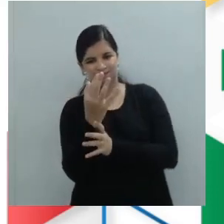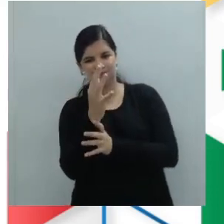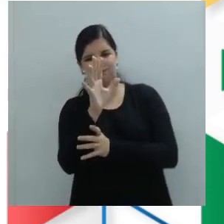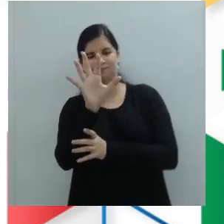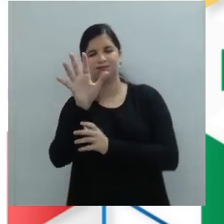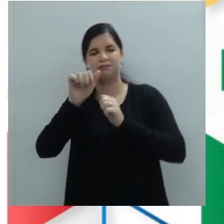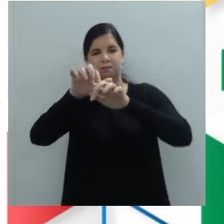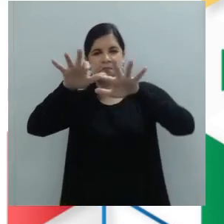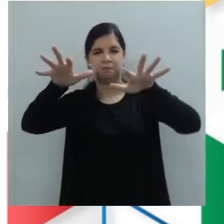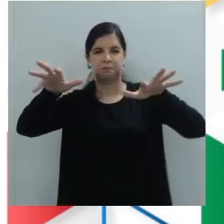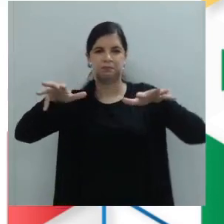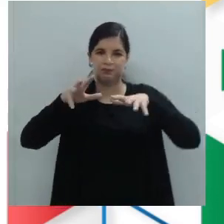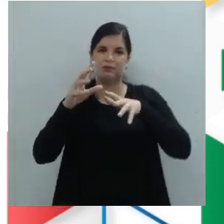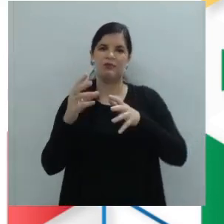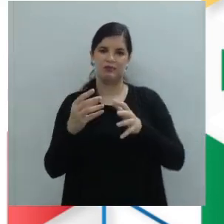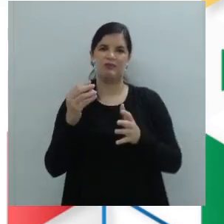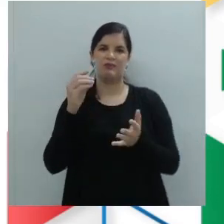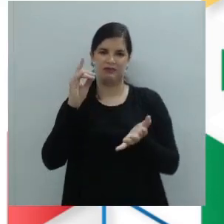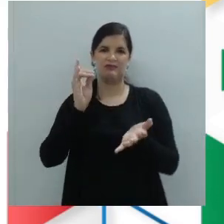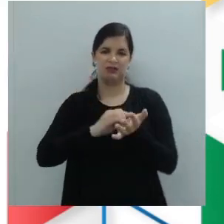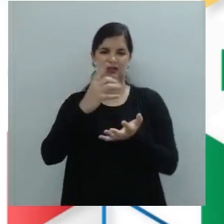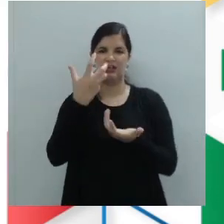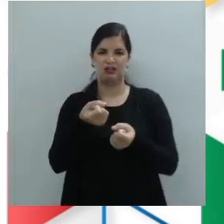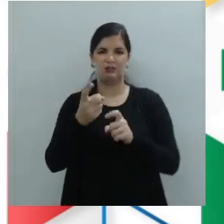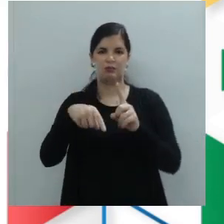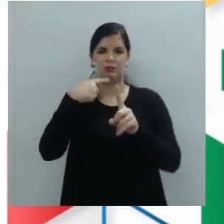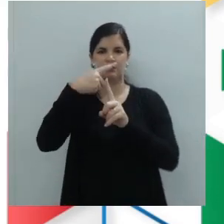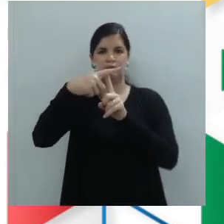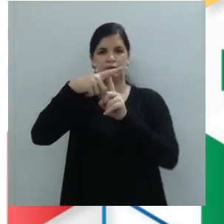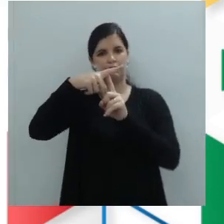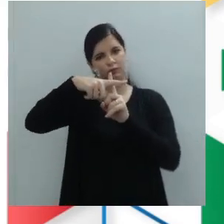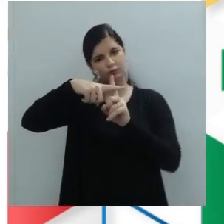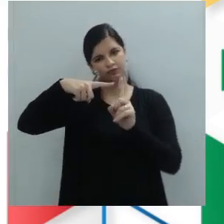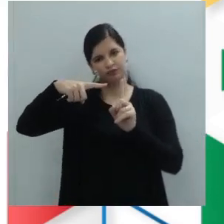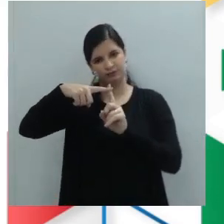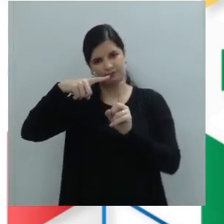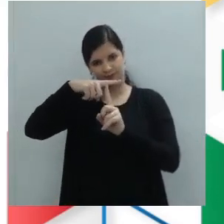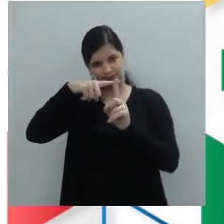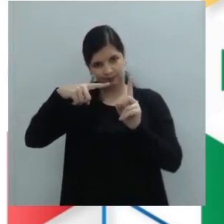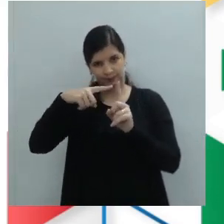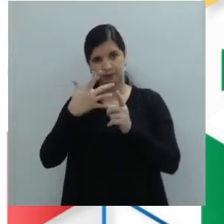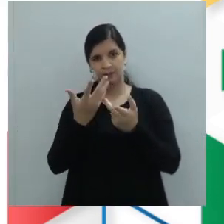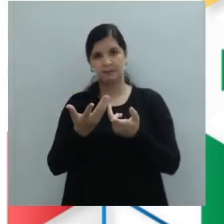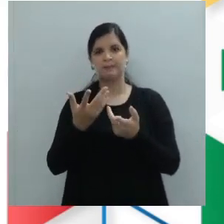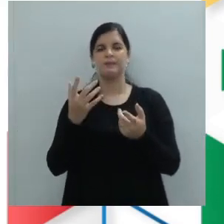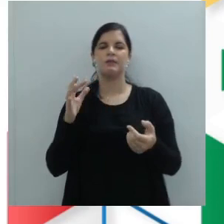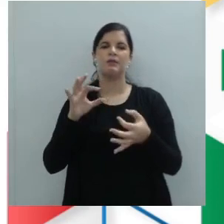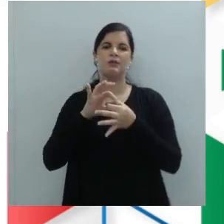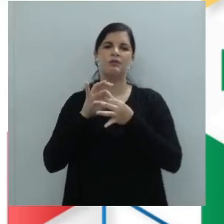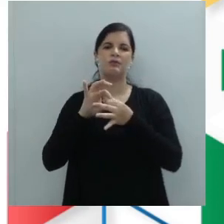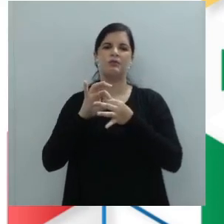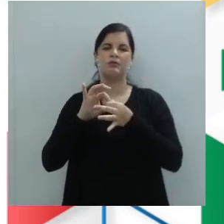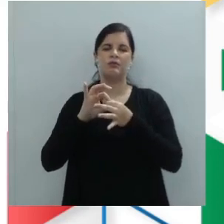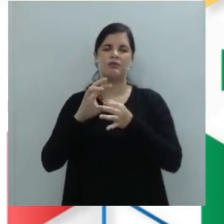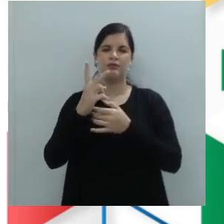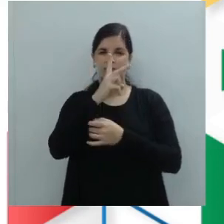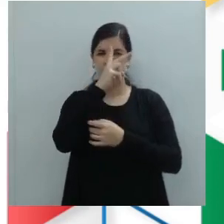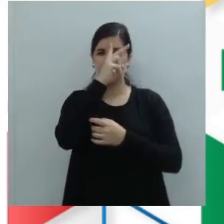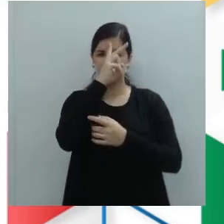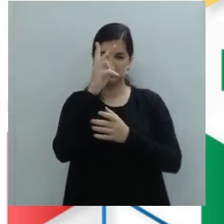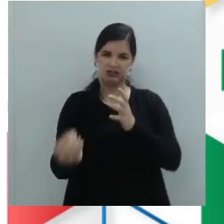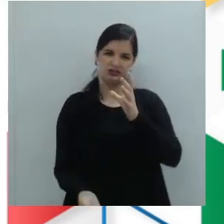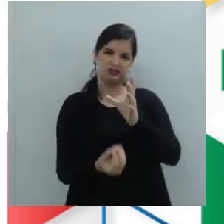e dar realidade à cruz. A conjunção de ambos os símbolos é o encontro de 2 forças